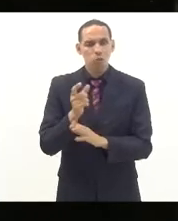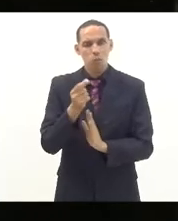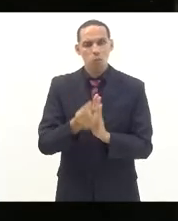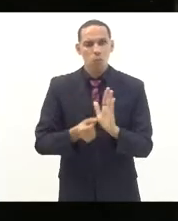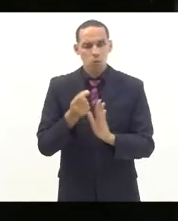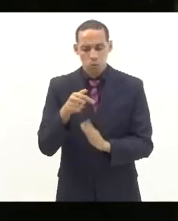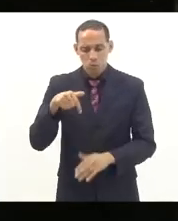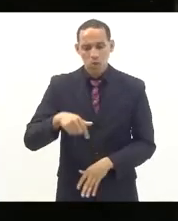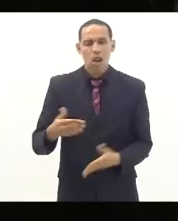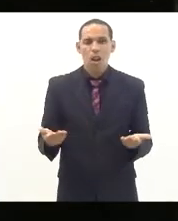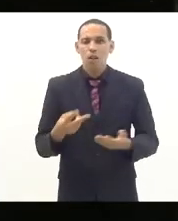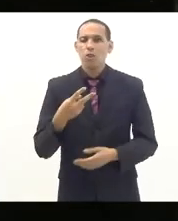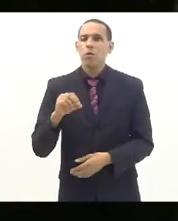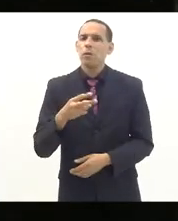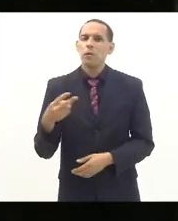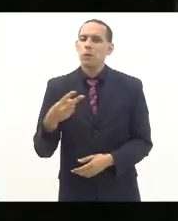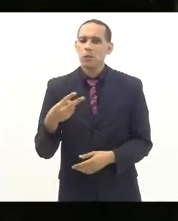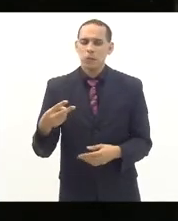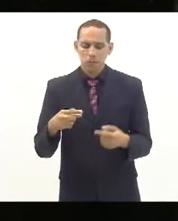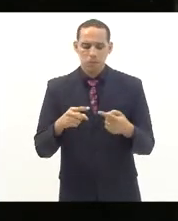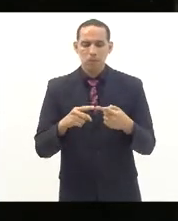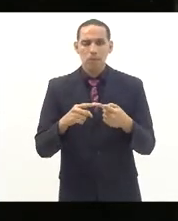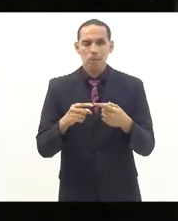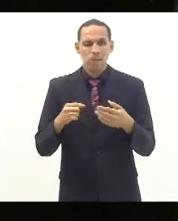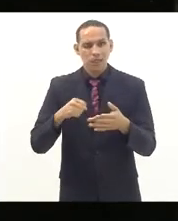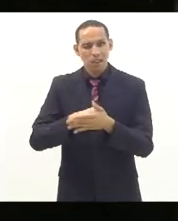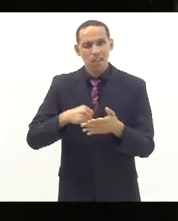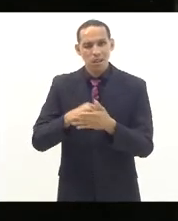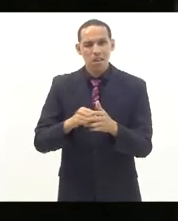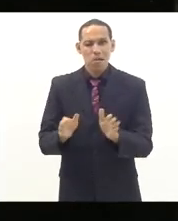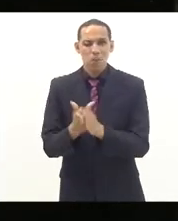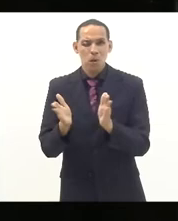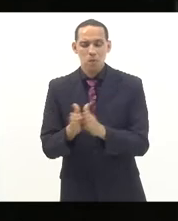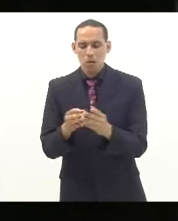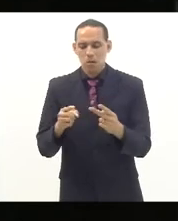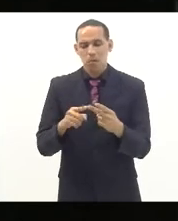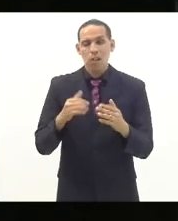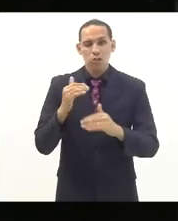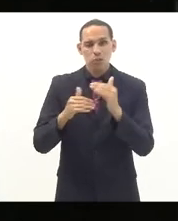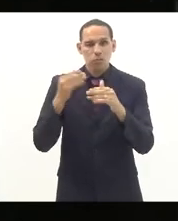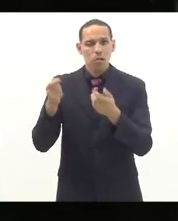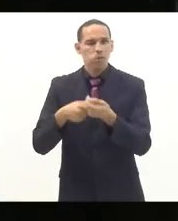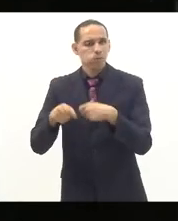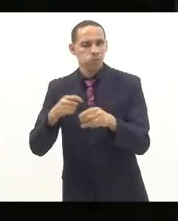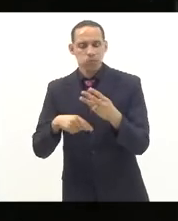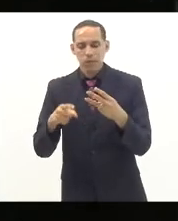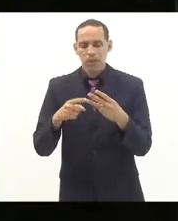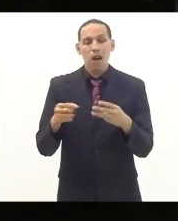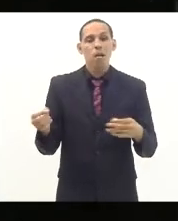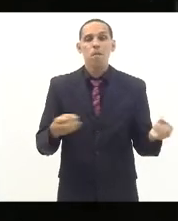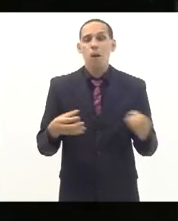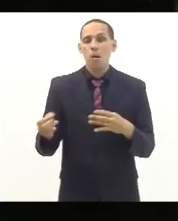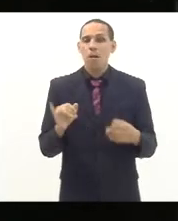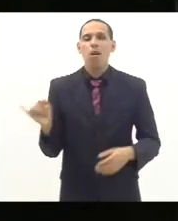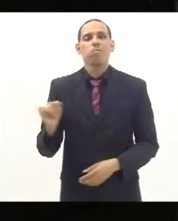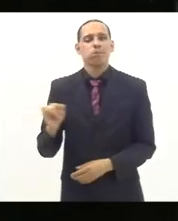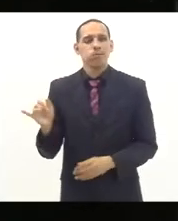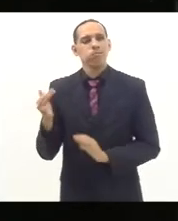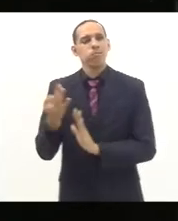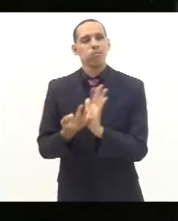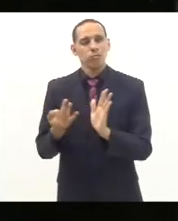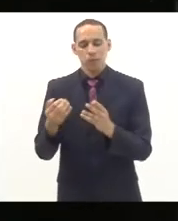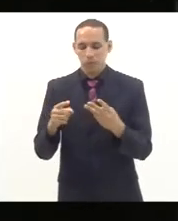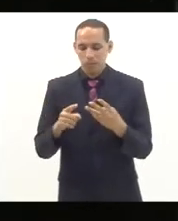22 esse eixo ela enfrentamento à pobreza desenvolvimento econômico modernização tributária e